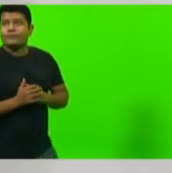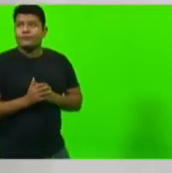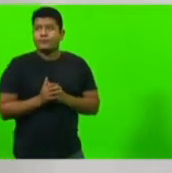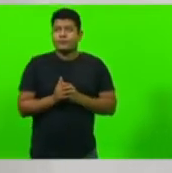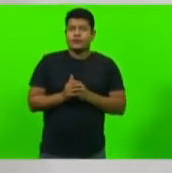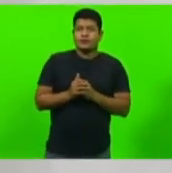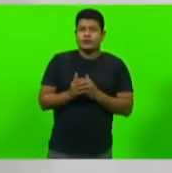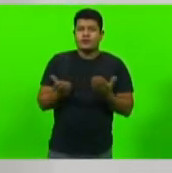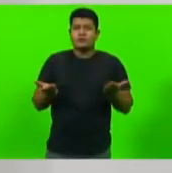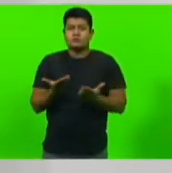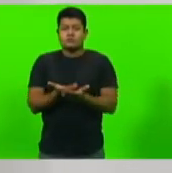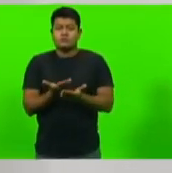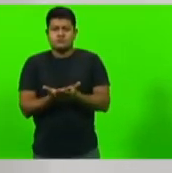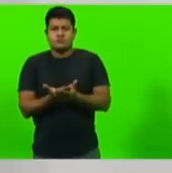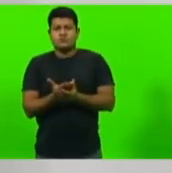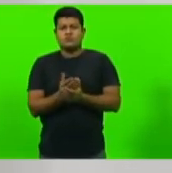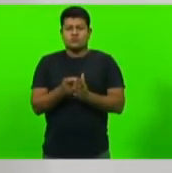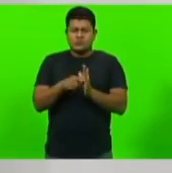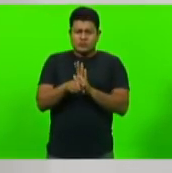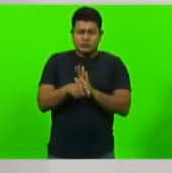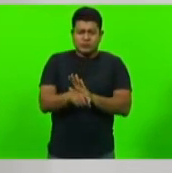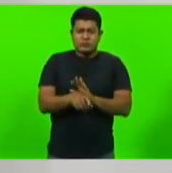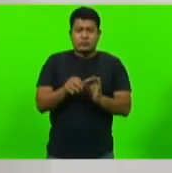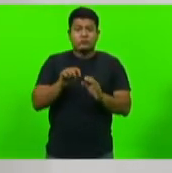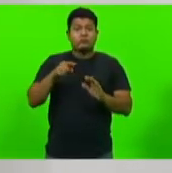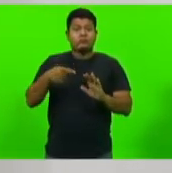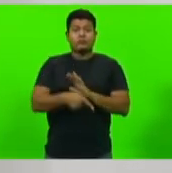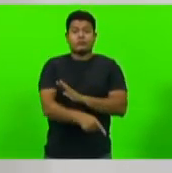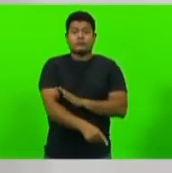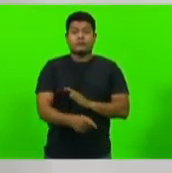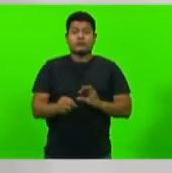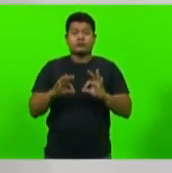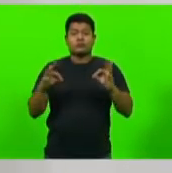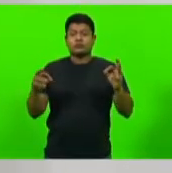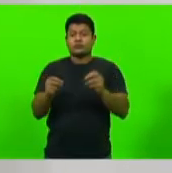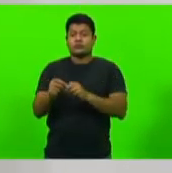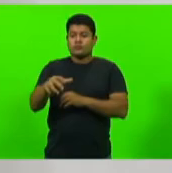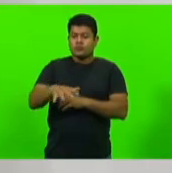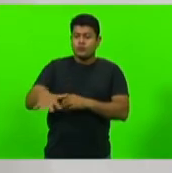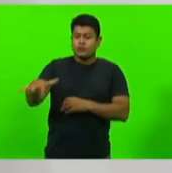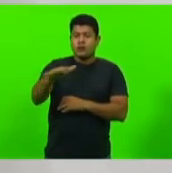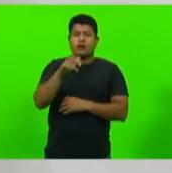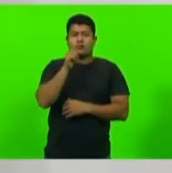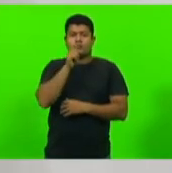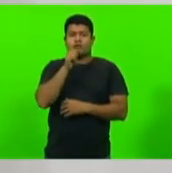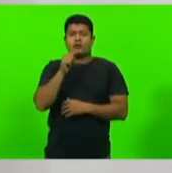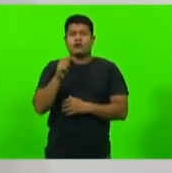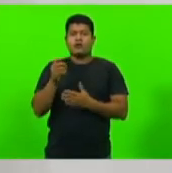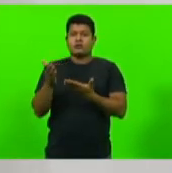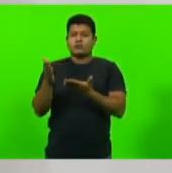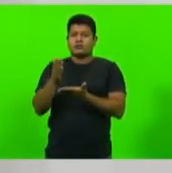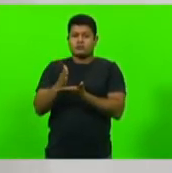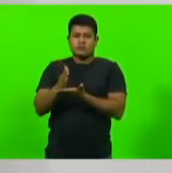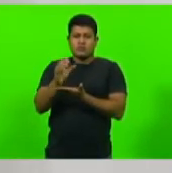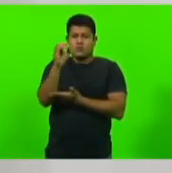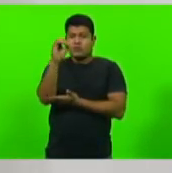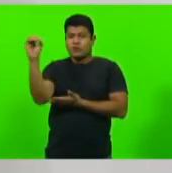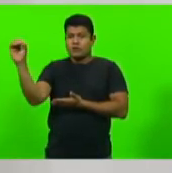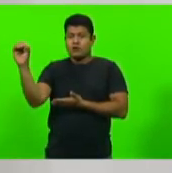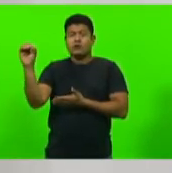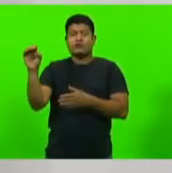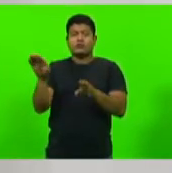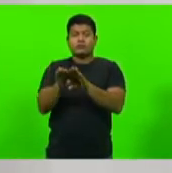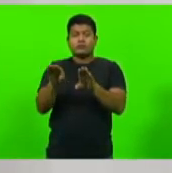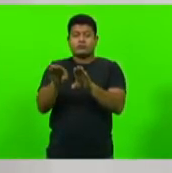minucioso de toda a bacia hidrográfica do extremo oeste, do meio oeste, do oeste, do meio oeste,